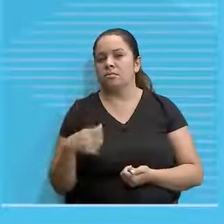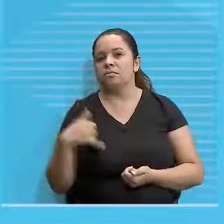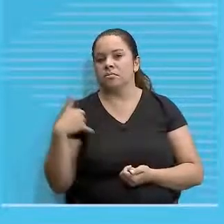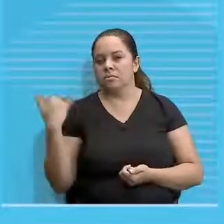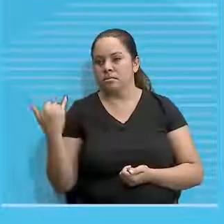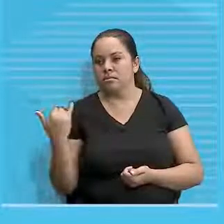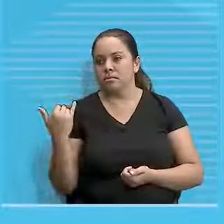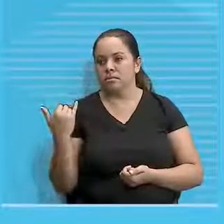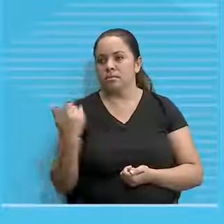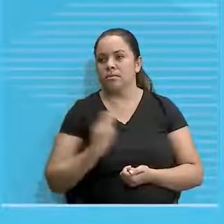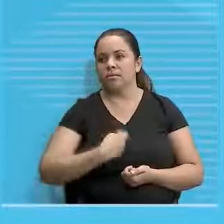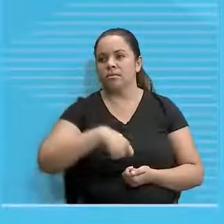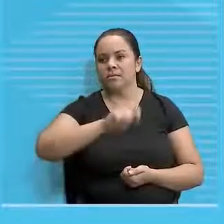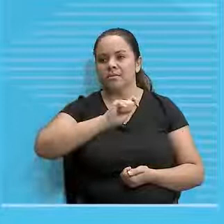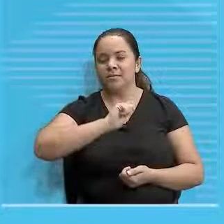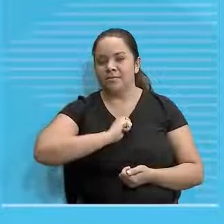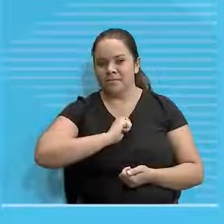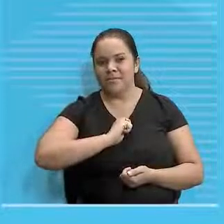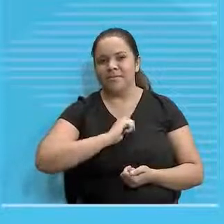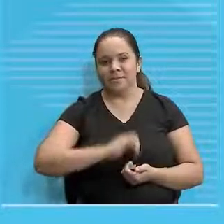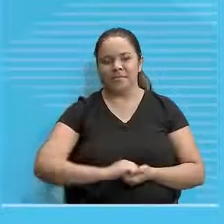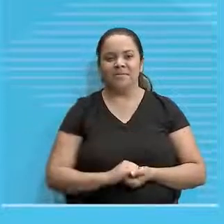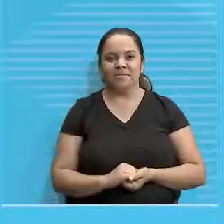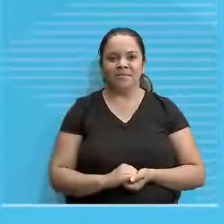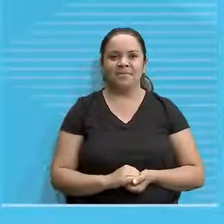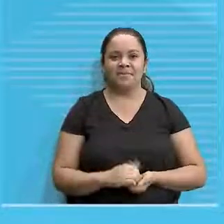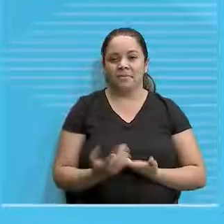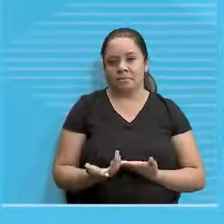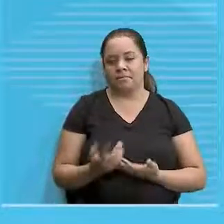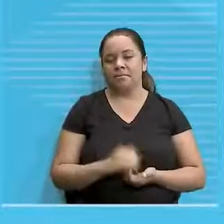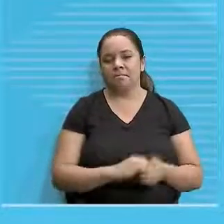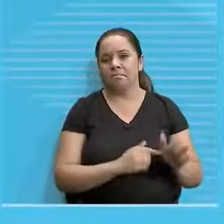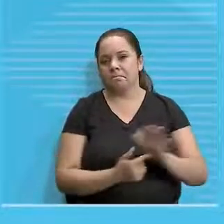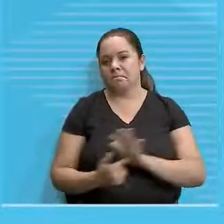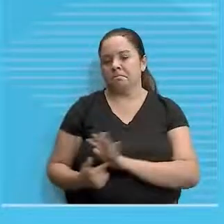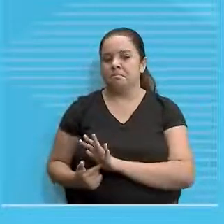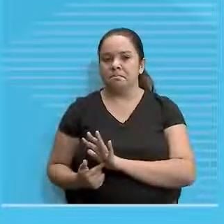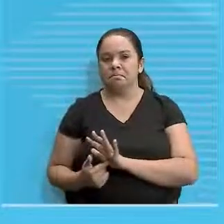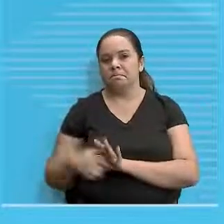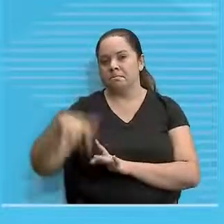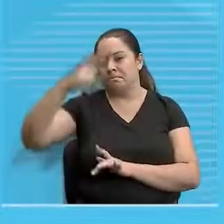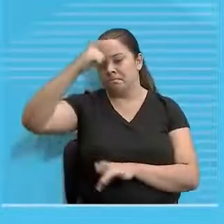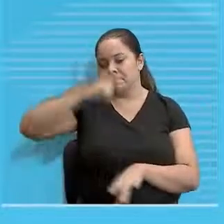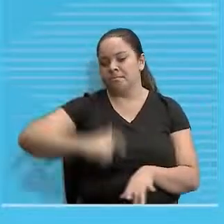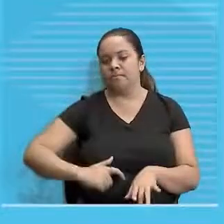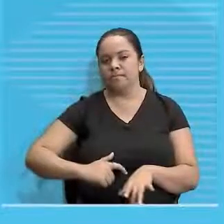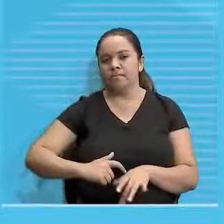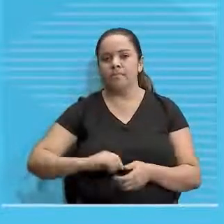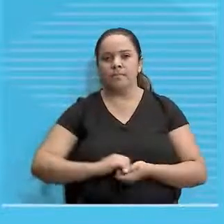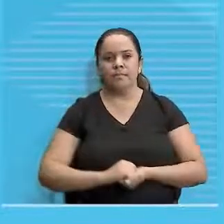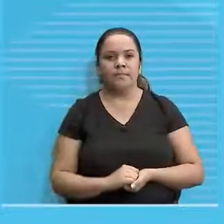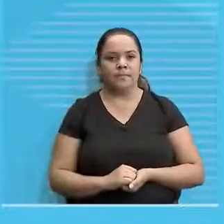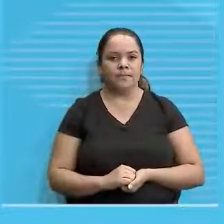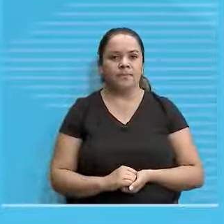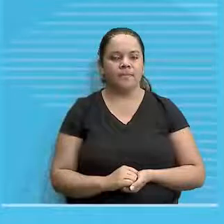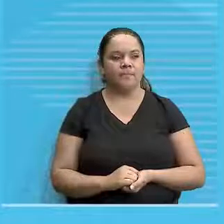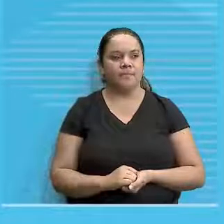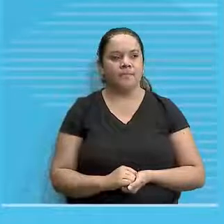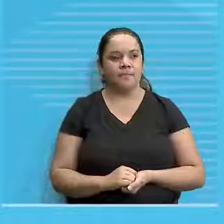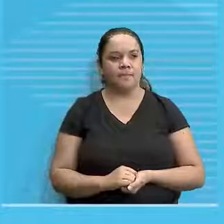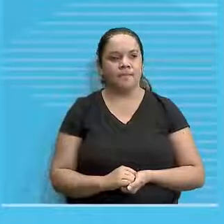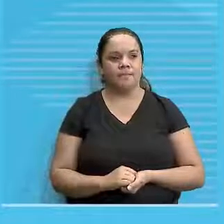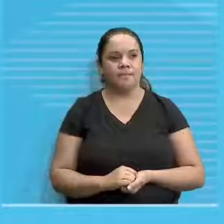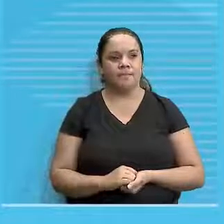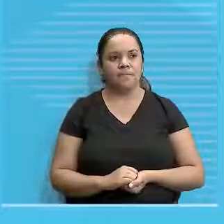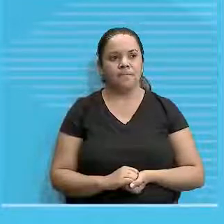nasceu, claro, isso é como se identificar. É uma forma de você se apresentar ali ao mundo, às